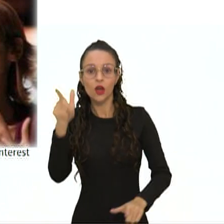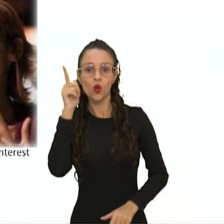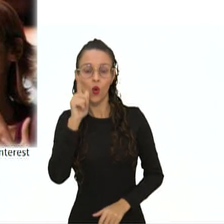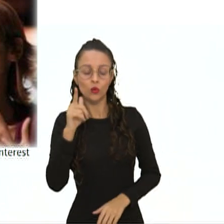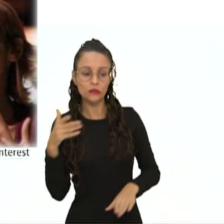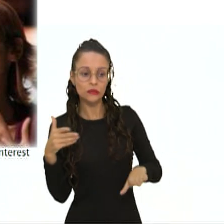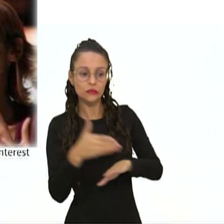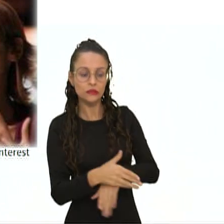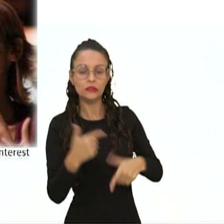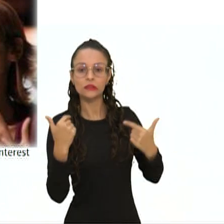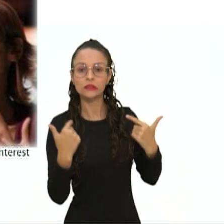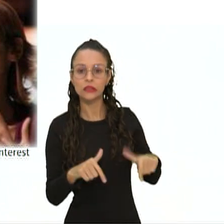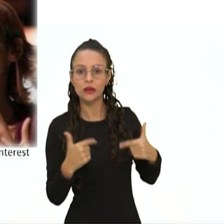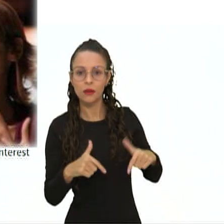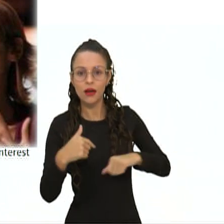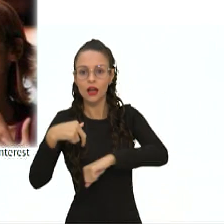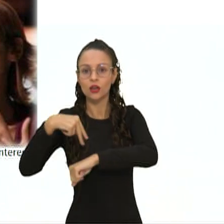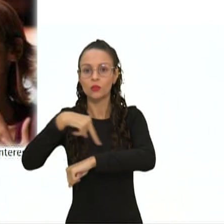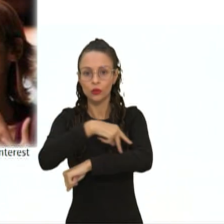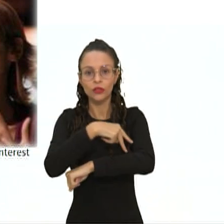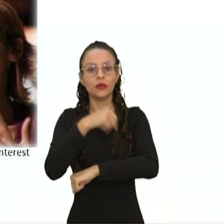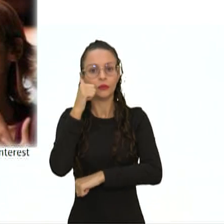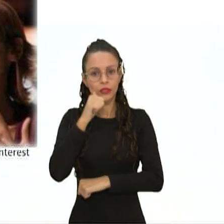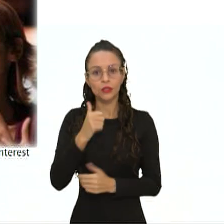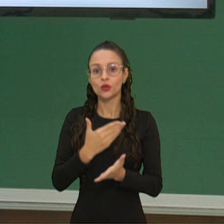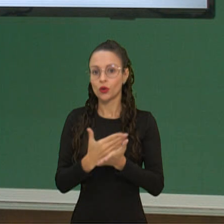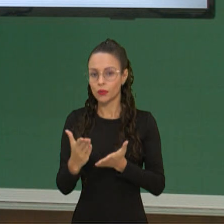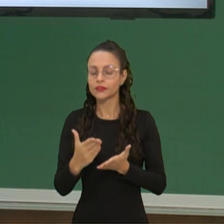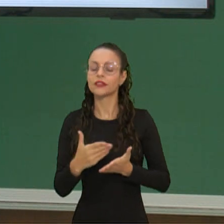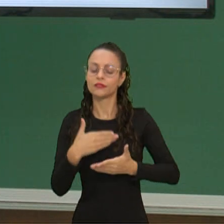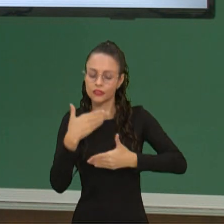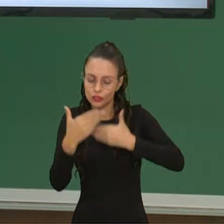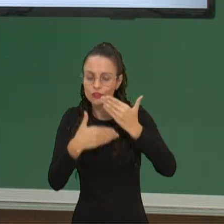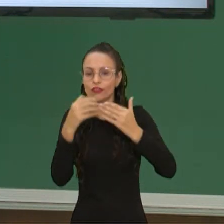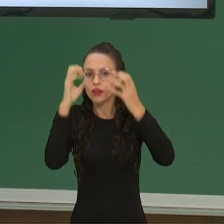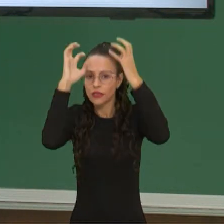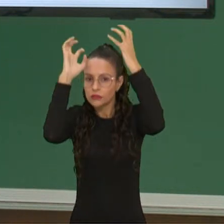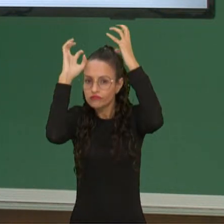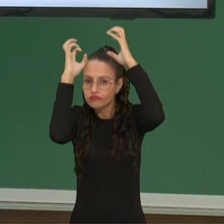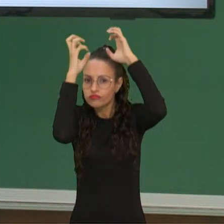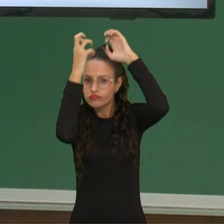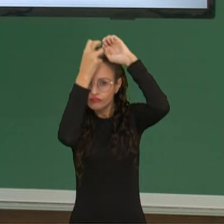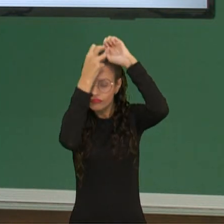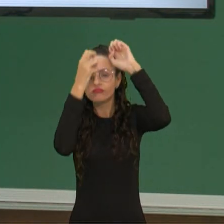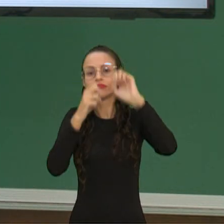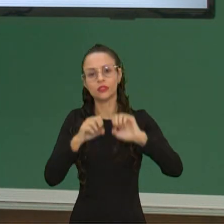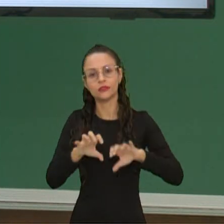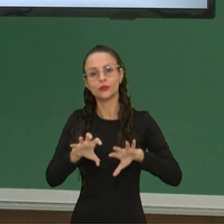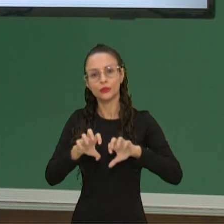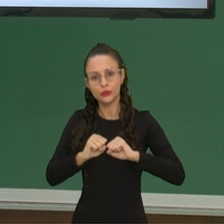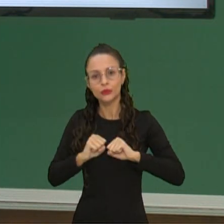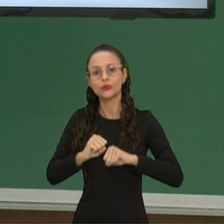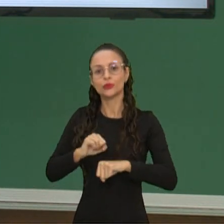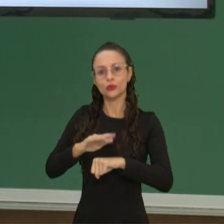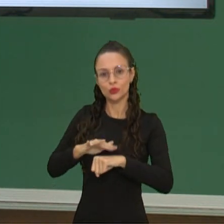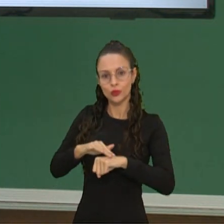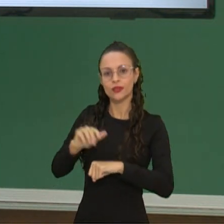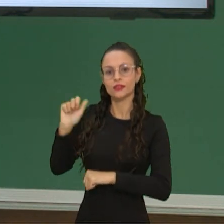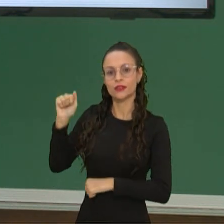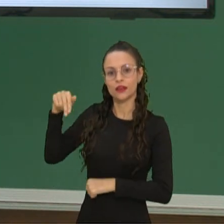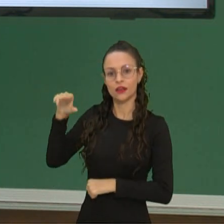agências conseguir trabalho começavam né a desenvolver esse transtorno aí e desenvolveram então a